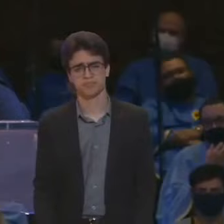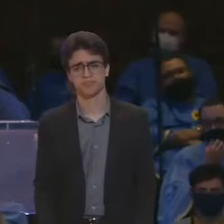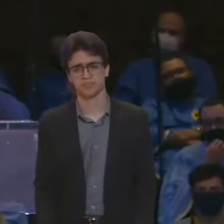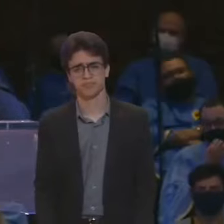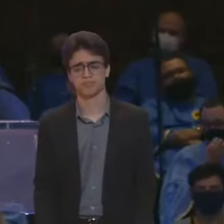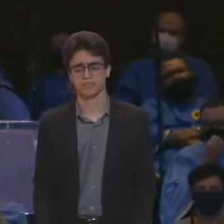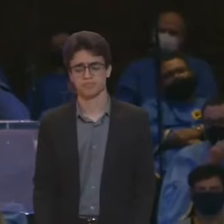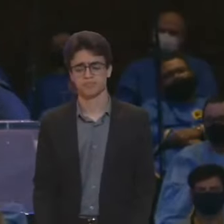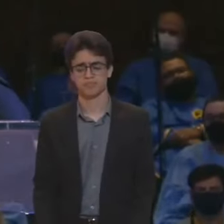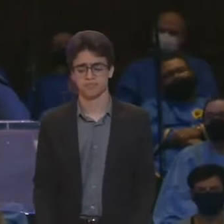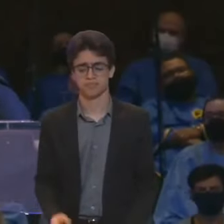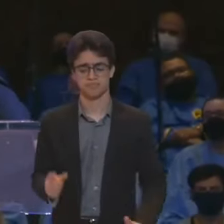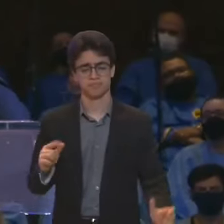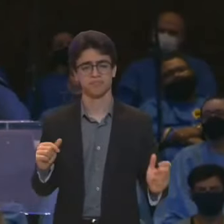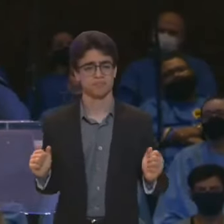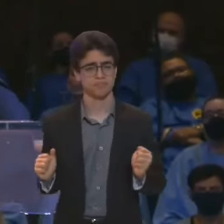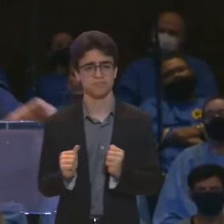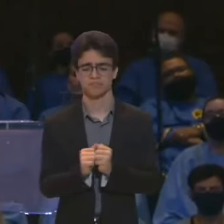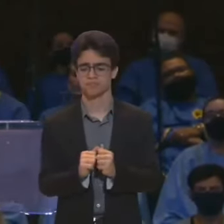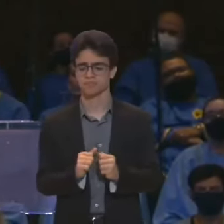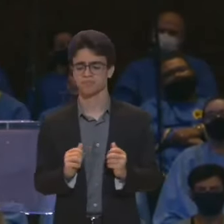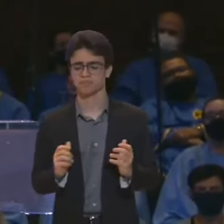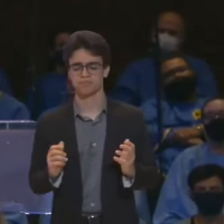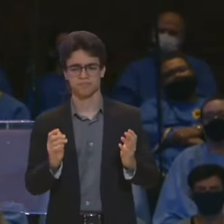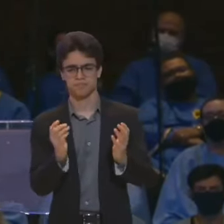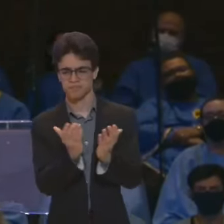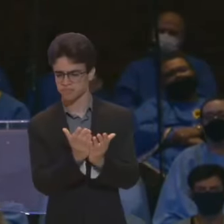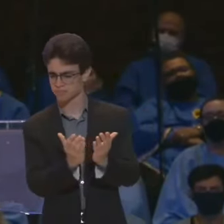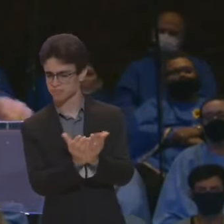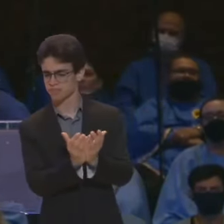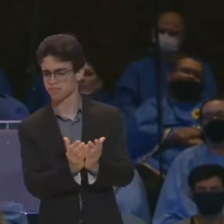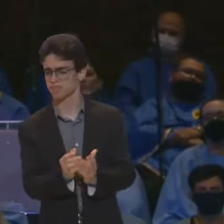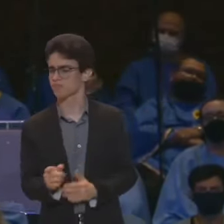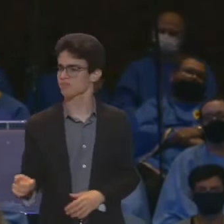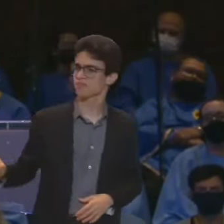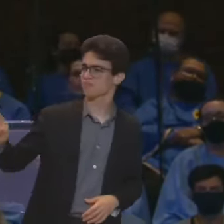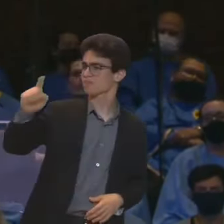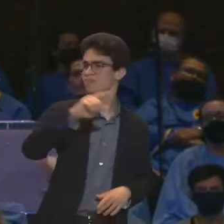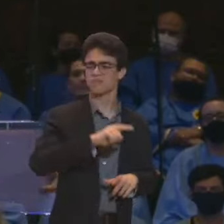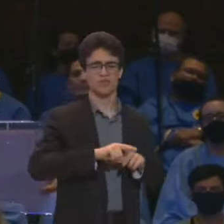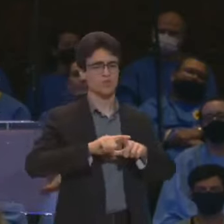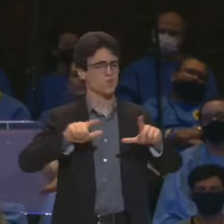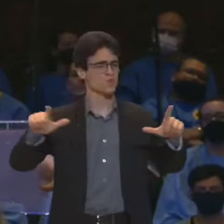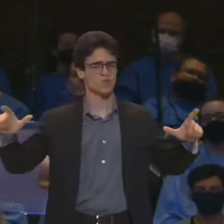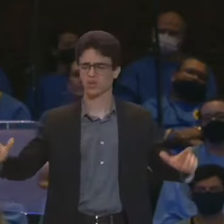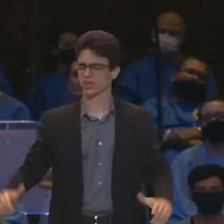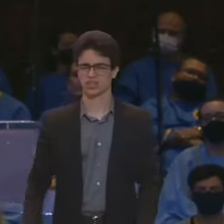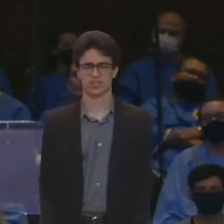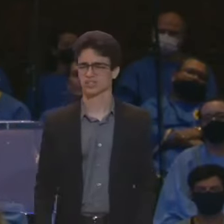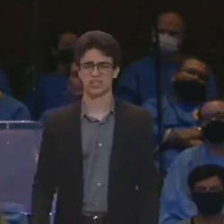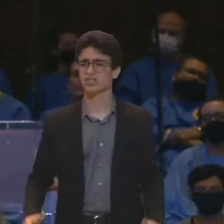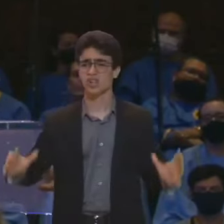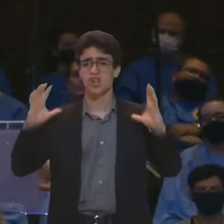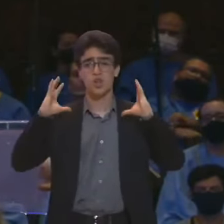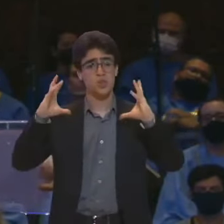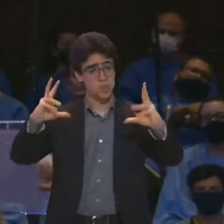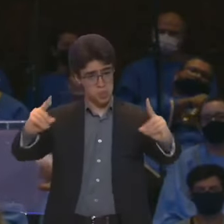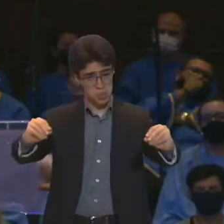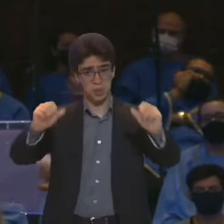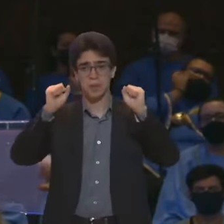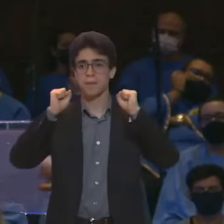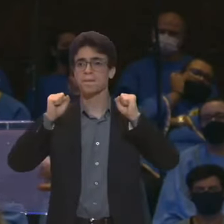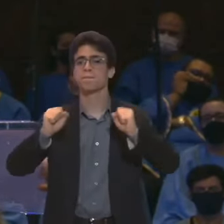A presença cristã, não há ninguém aqui que não possa dizer que pode